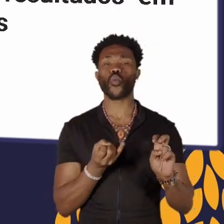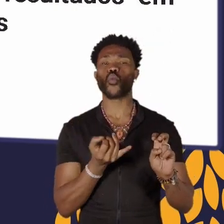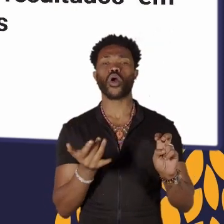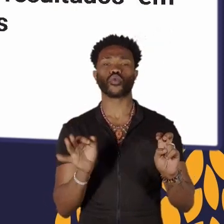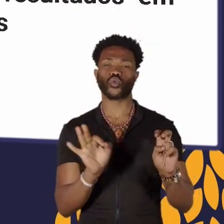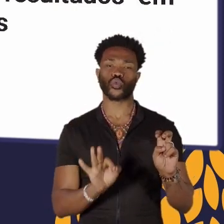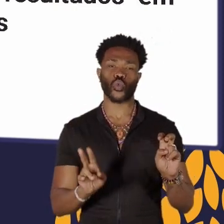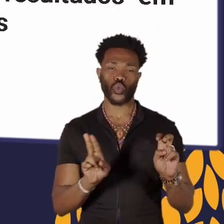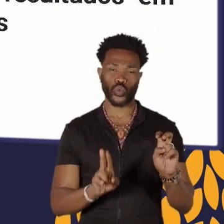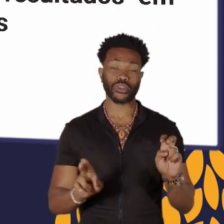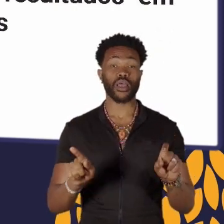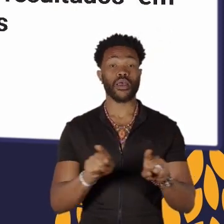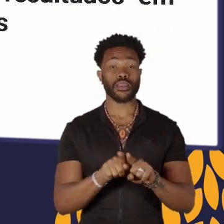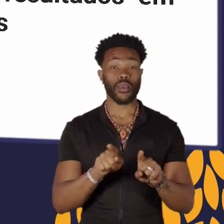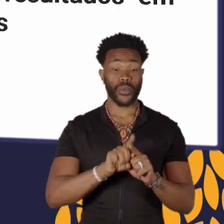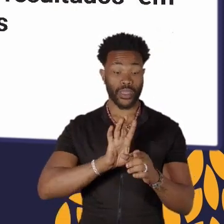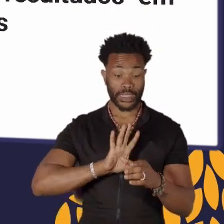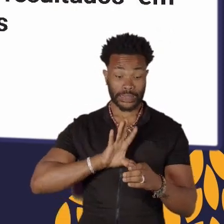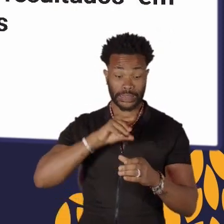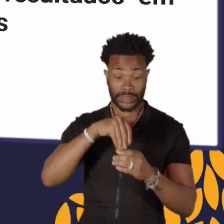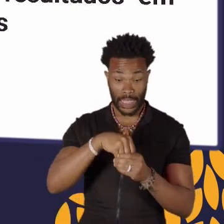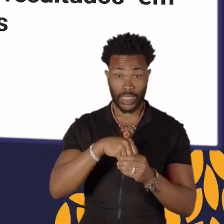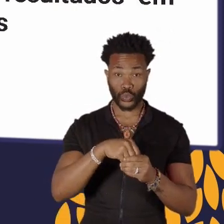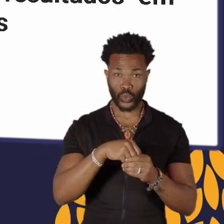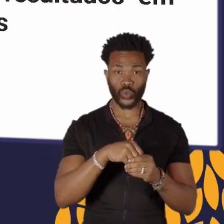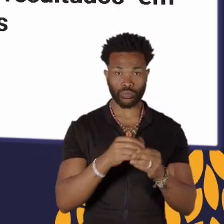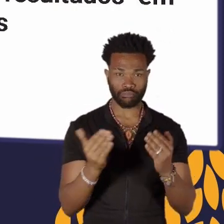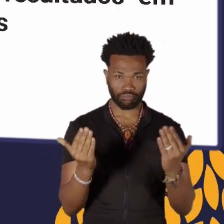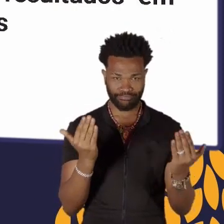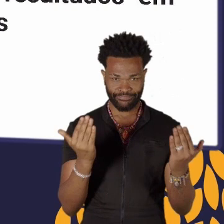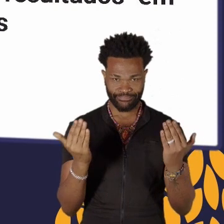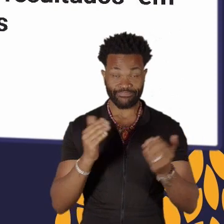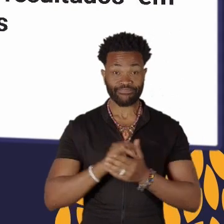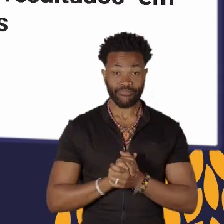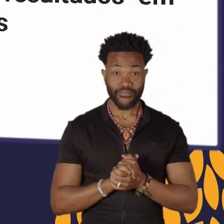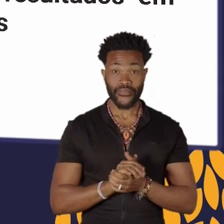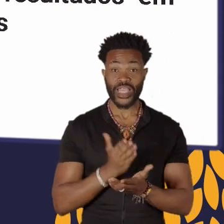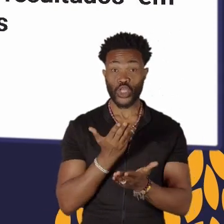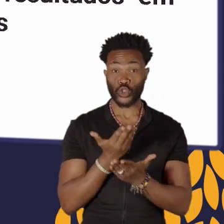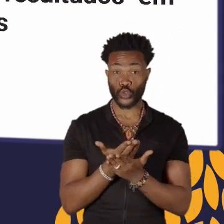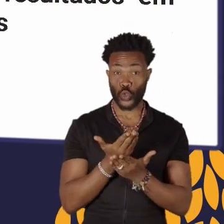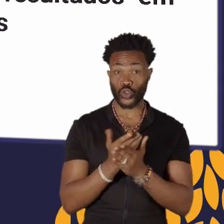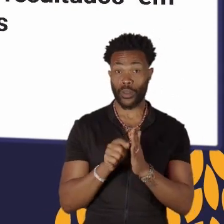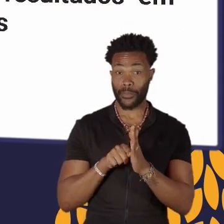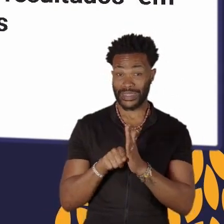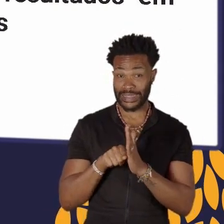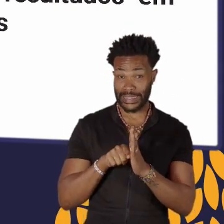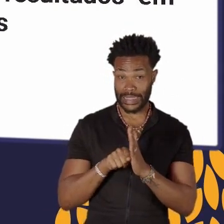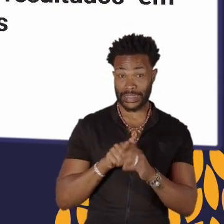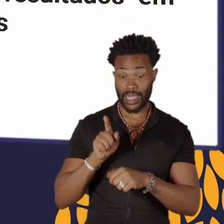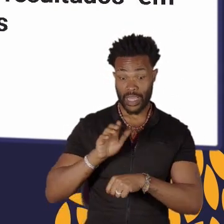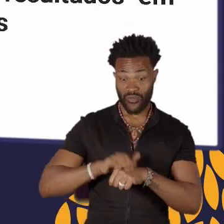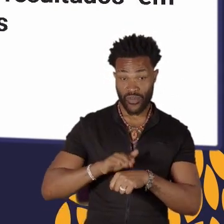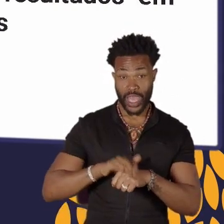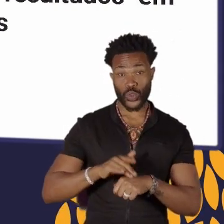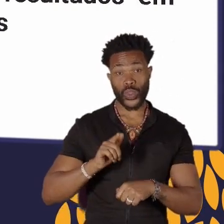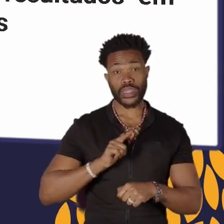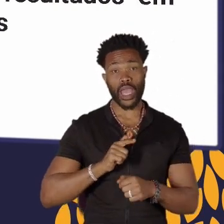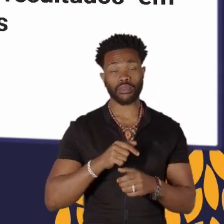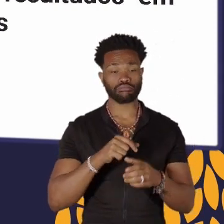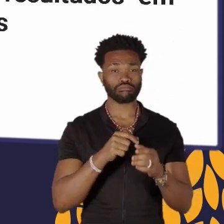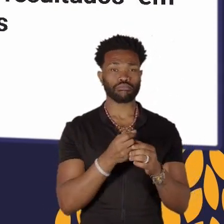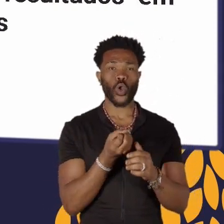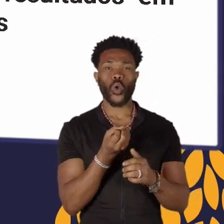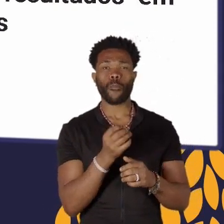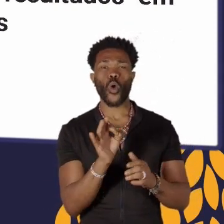e as composições que sejam equiparáveis. Quando você pega os estudos, os ensaios clínicos que são feitos, você tem diferentes